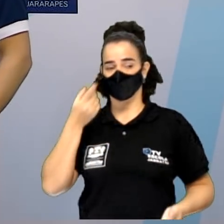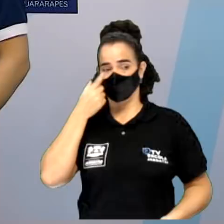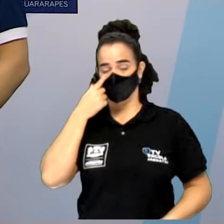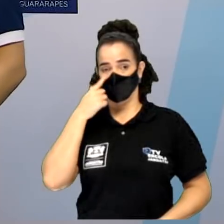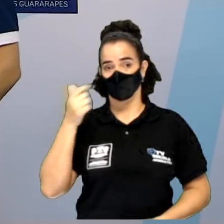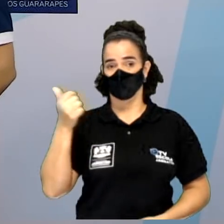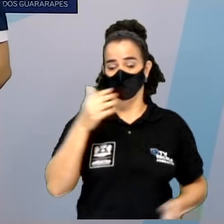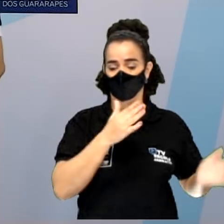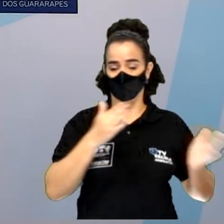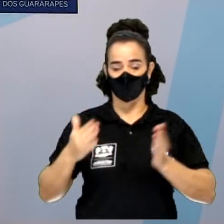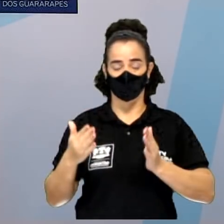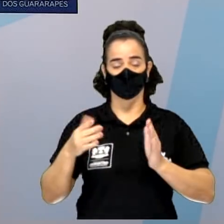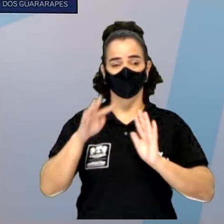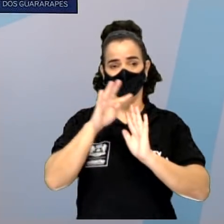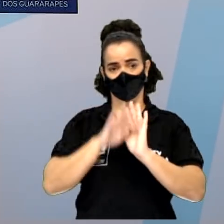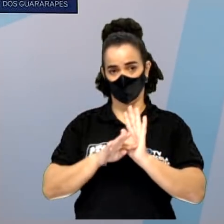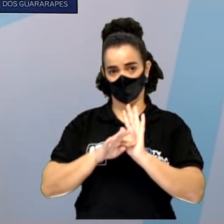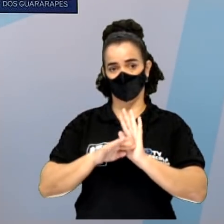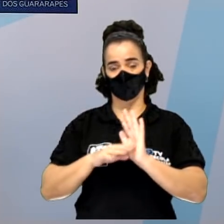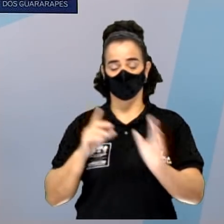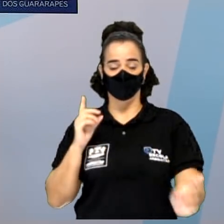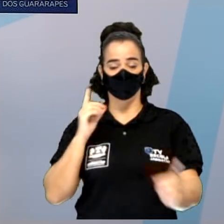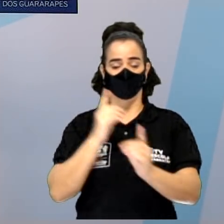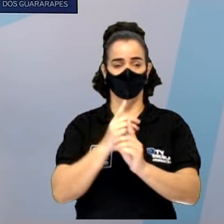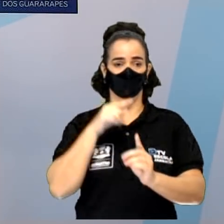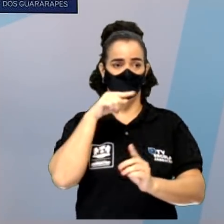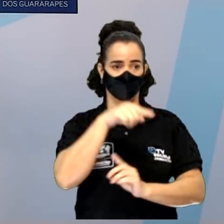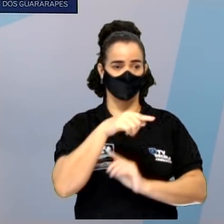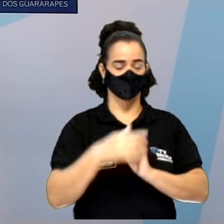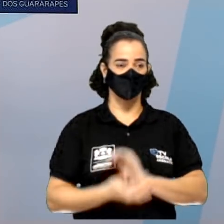primeira etapa do texto. A gente encontra aí,